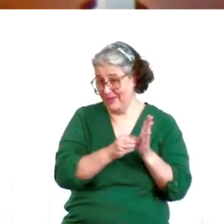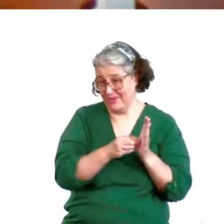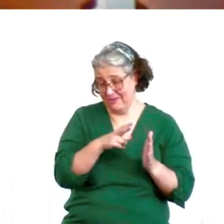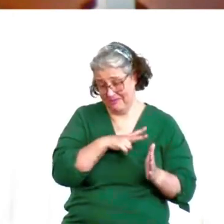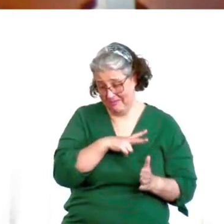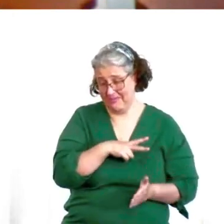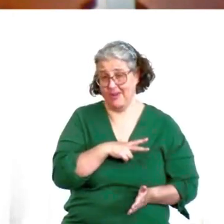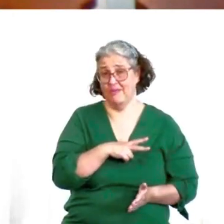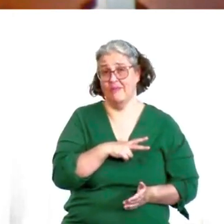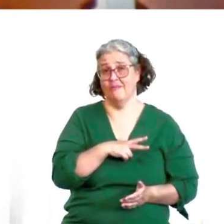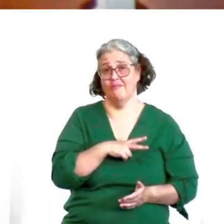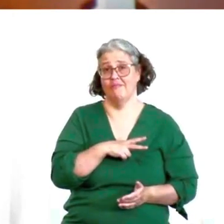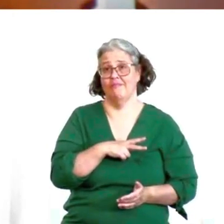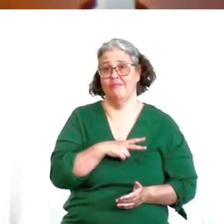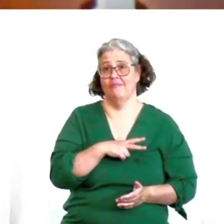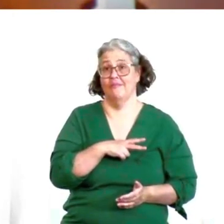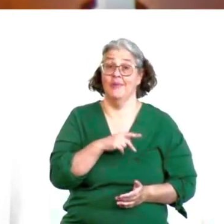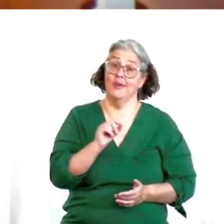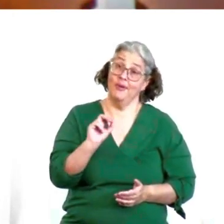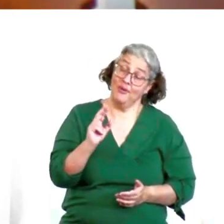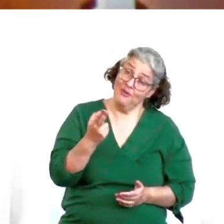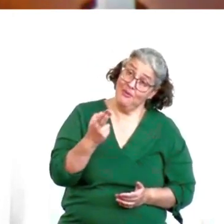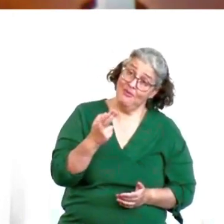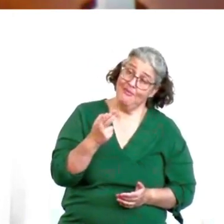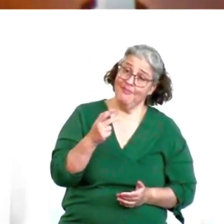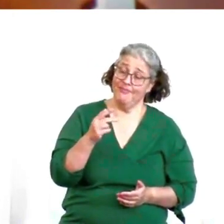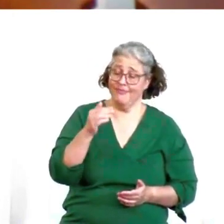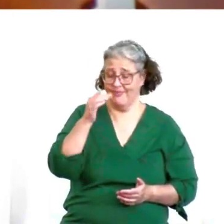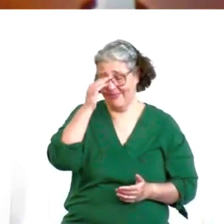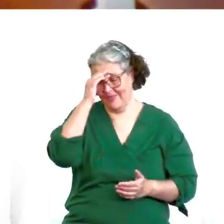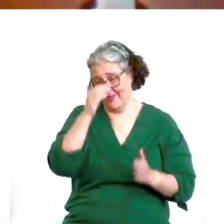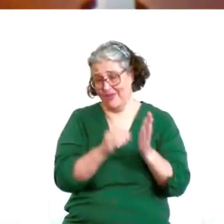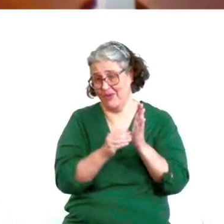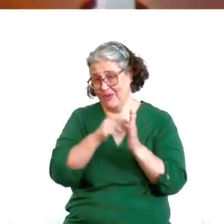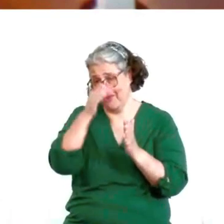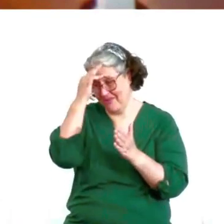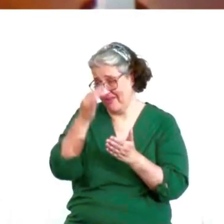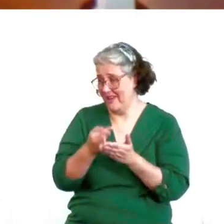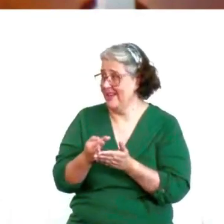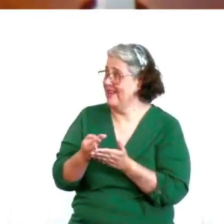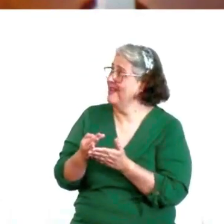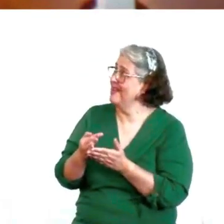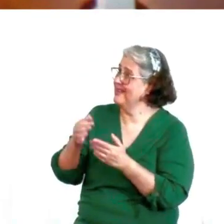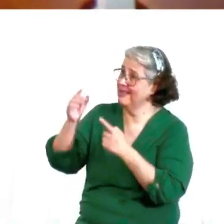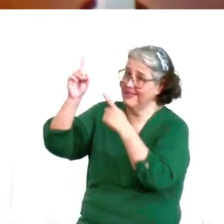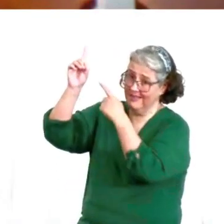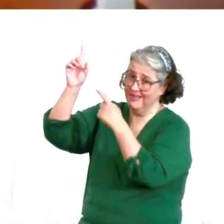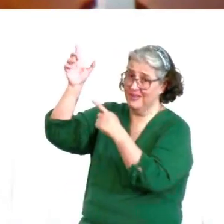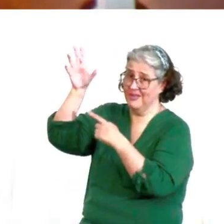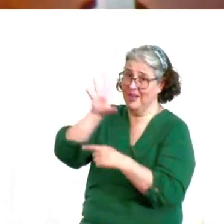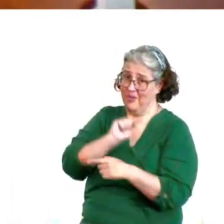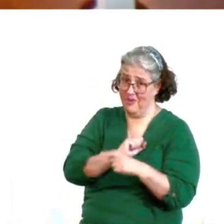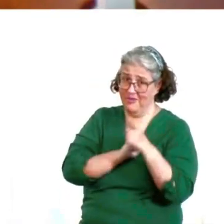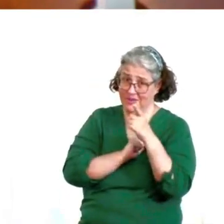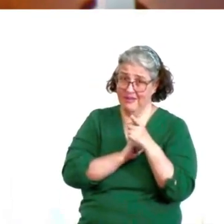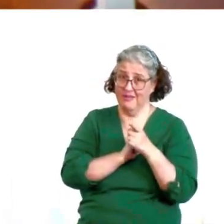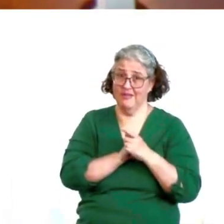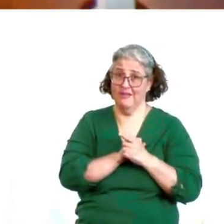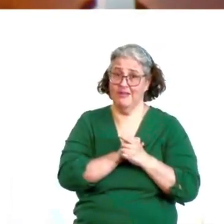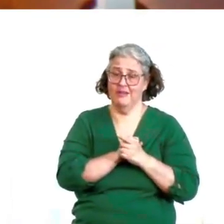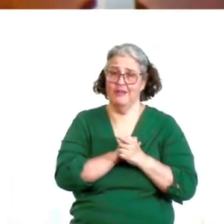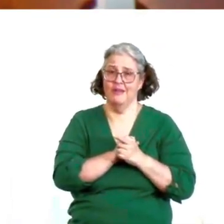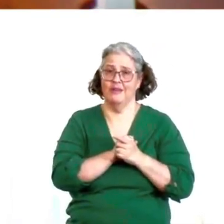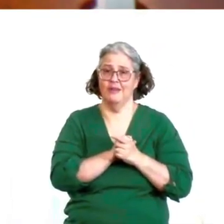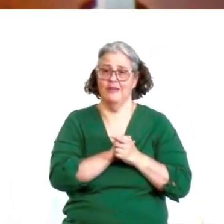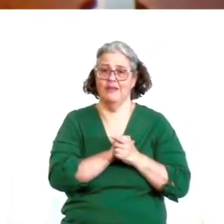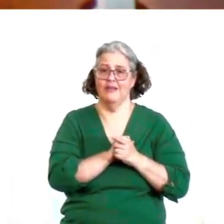ou deixou de crer naquele que de fato é um com você? Em meio ao seu sofrimento, em meio à